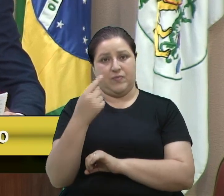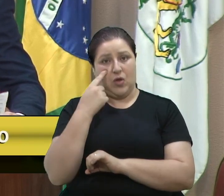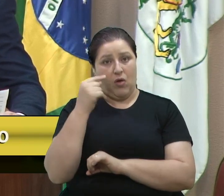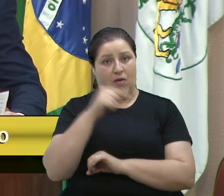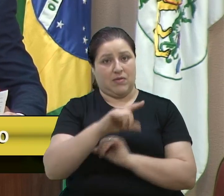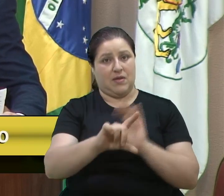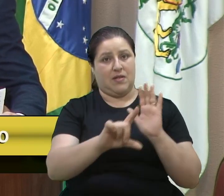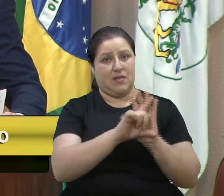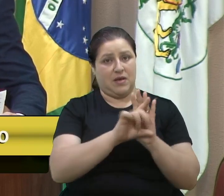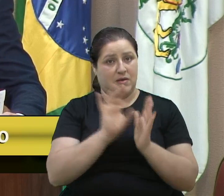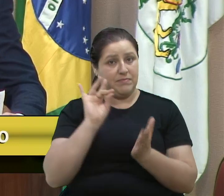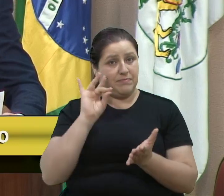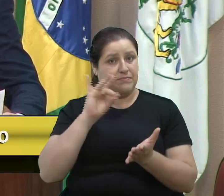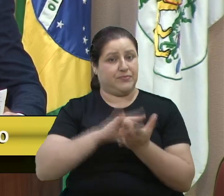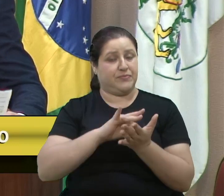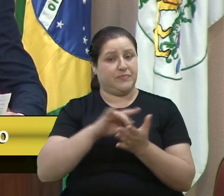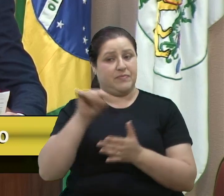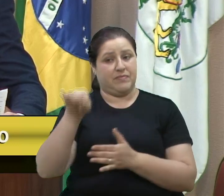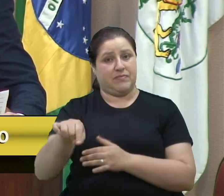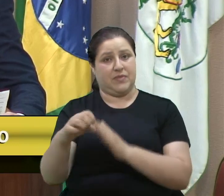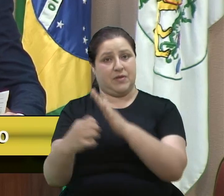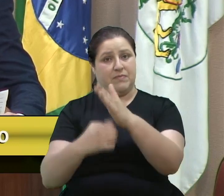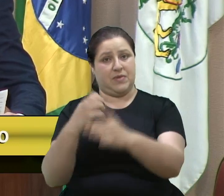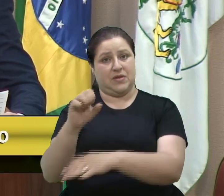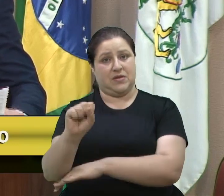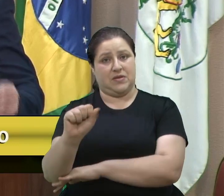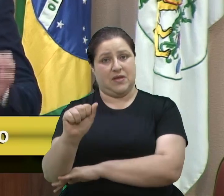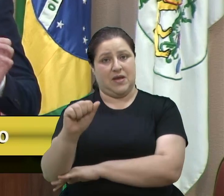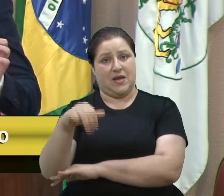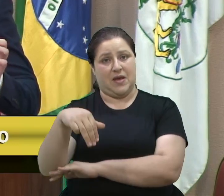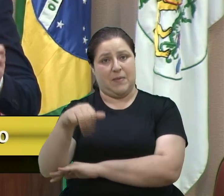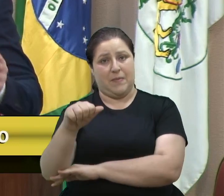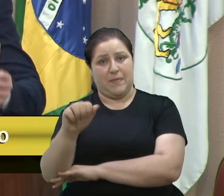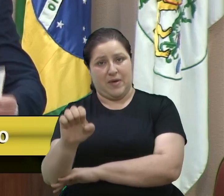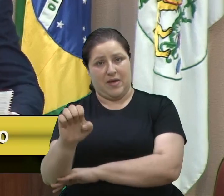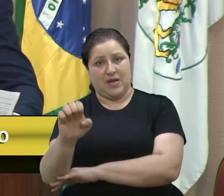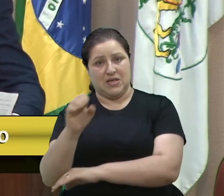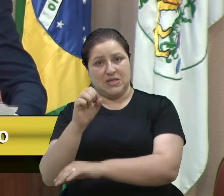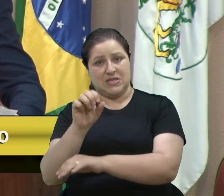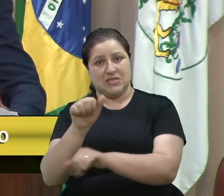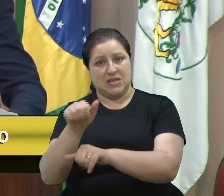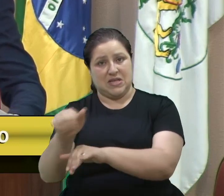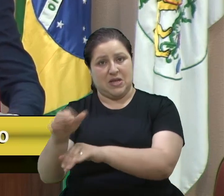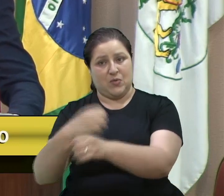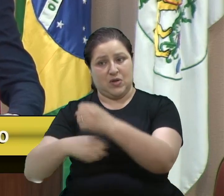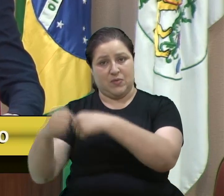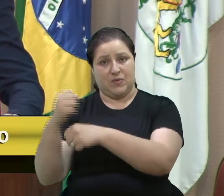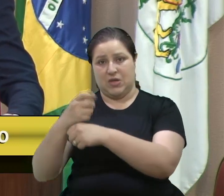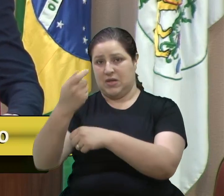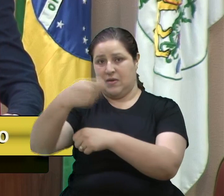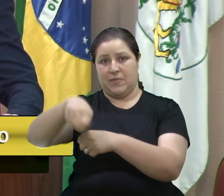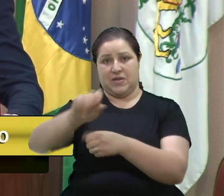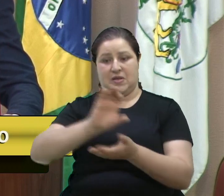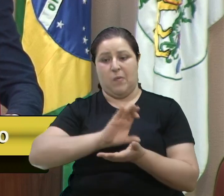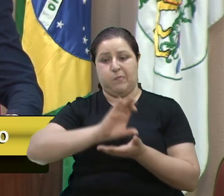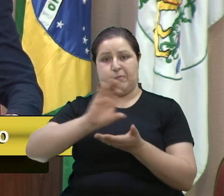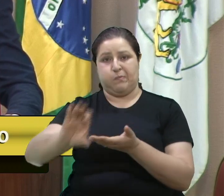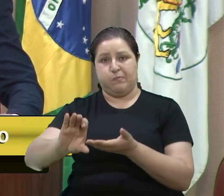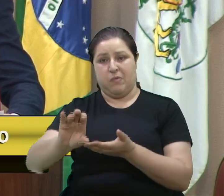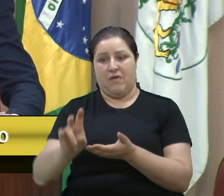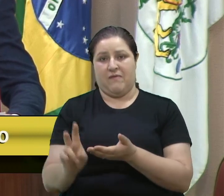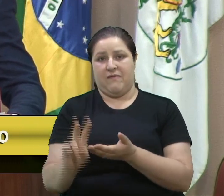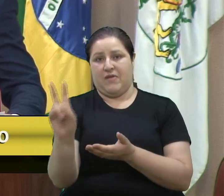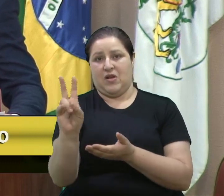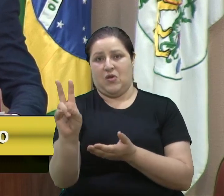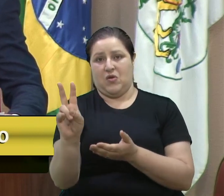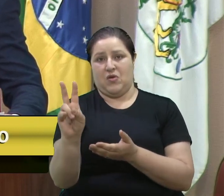lei instituiu que o SAMAI, em setembro do ano passado, não precisaria repassar os valores do esgoto